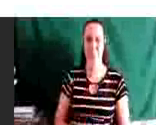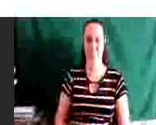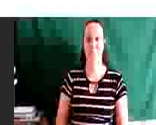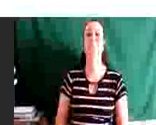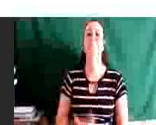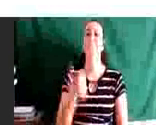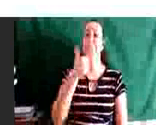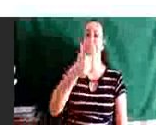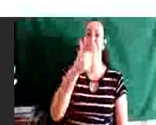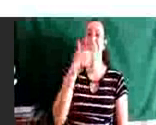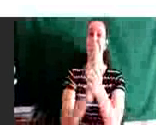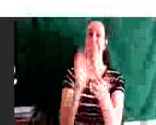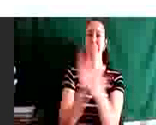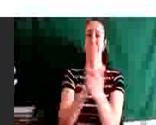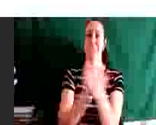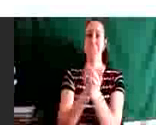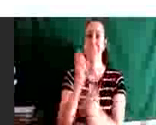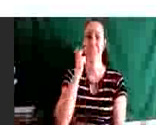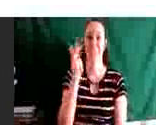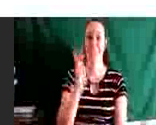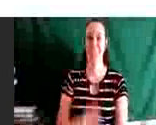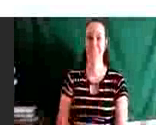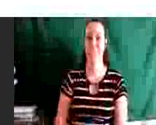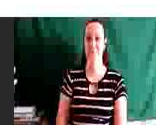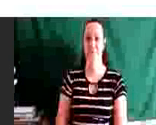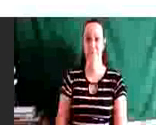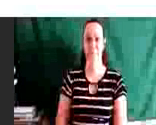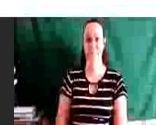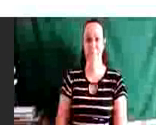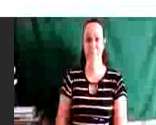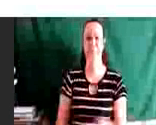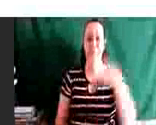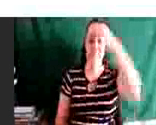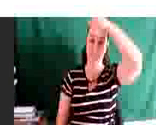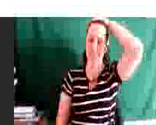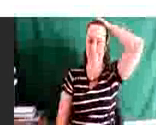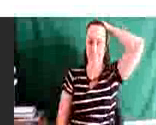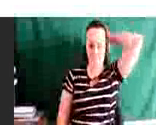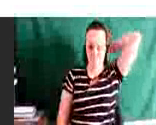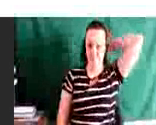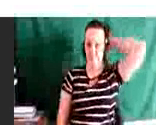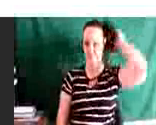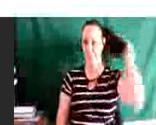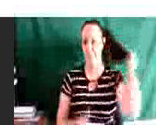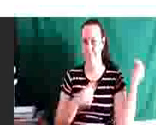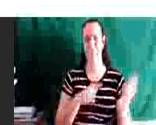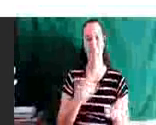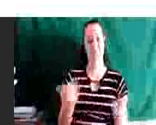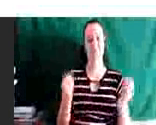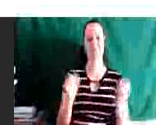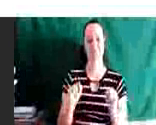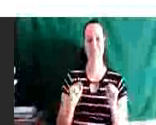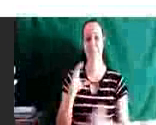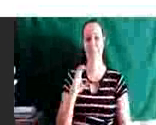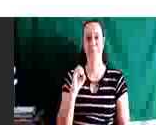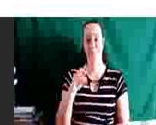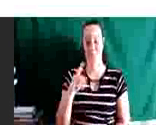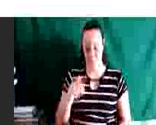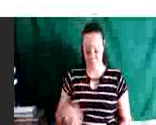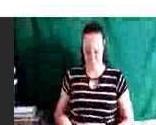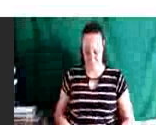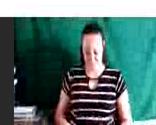alterar, né? Isso, um código aberto. Bom, liderados para a comunidade, centenas de capítulos e tudo mais. Eu quero que vocês saibam que